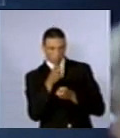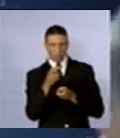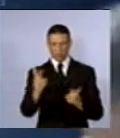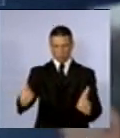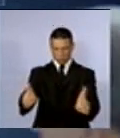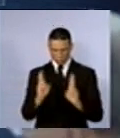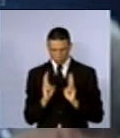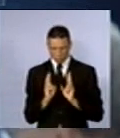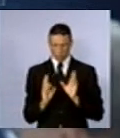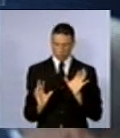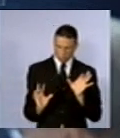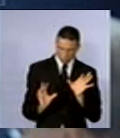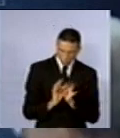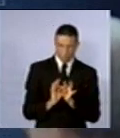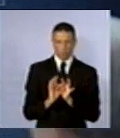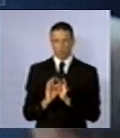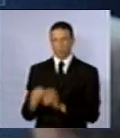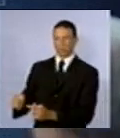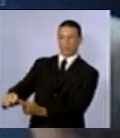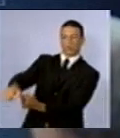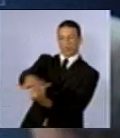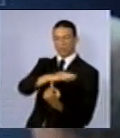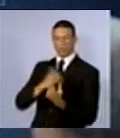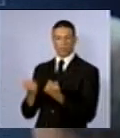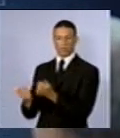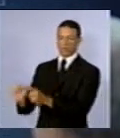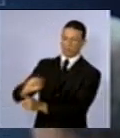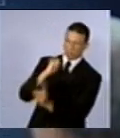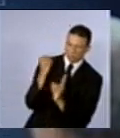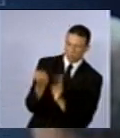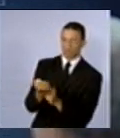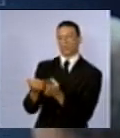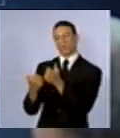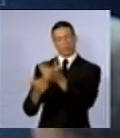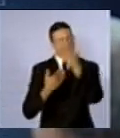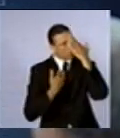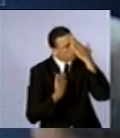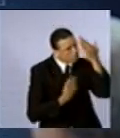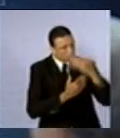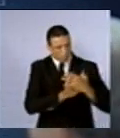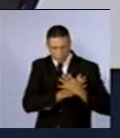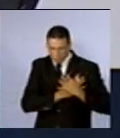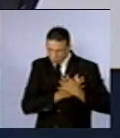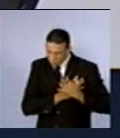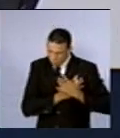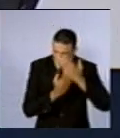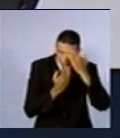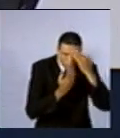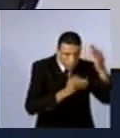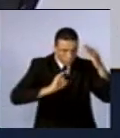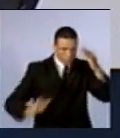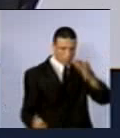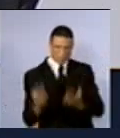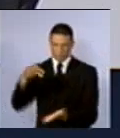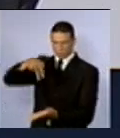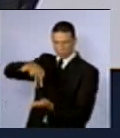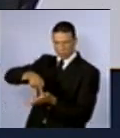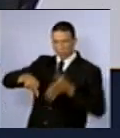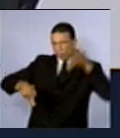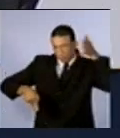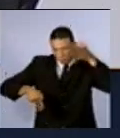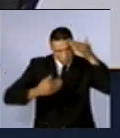às arestas entre os diversos atores sociais. Eu agradeço de coração a oportunidade de poder estar aqui, senhor ministro.